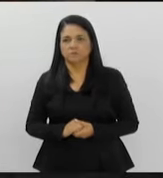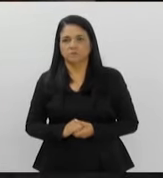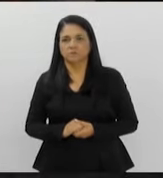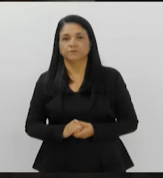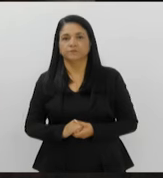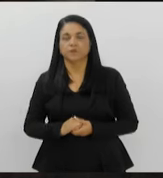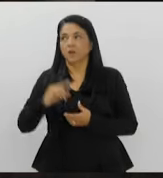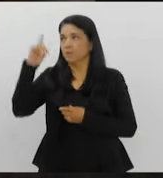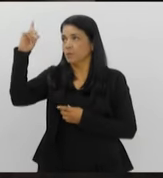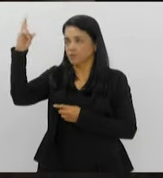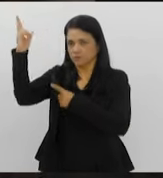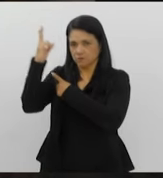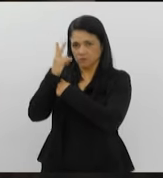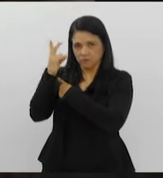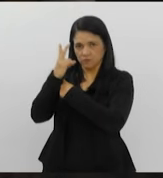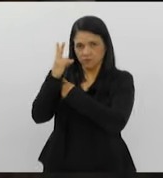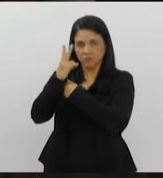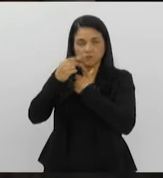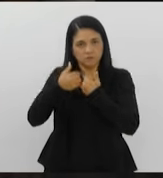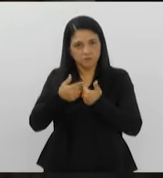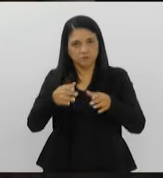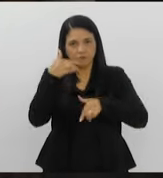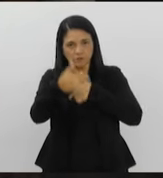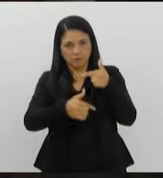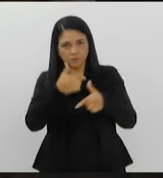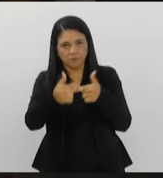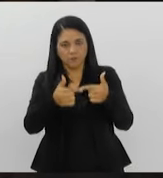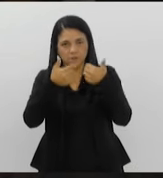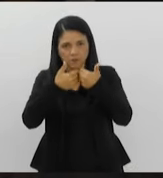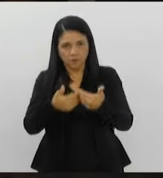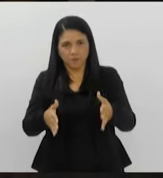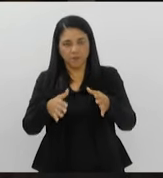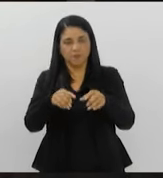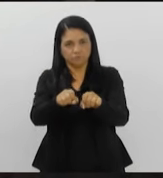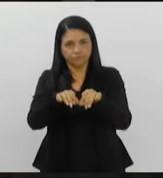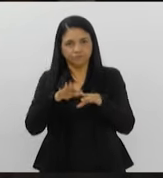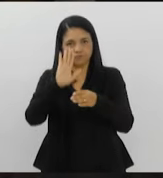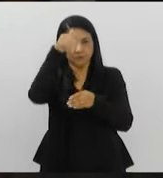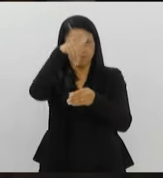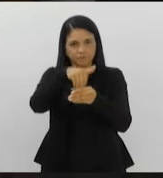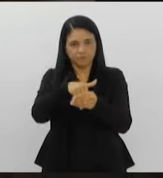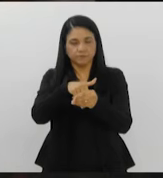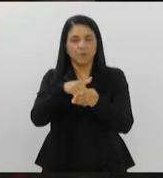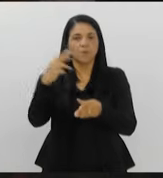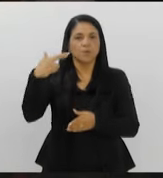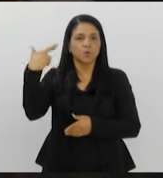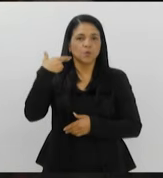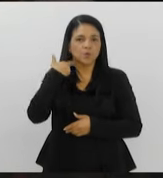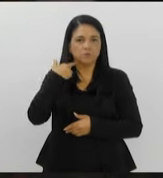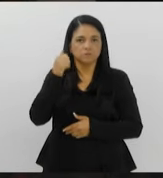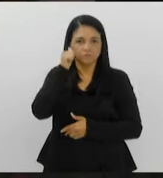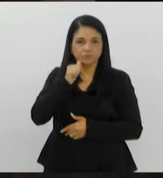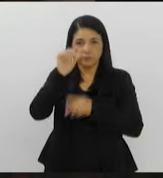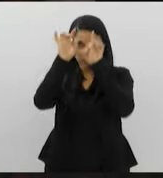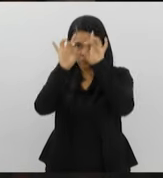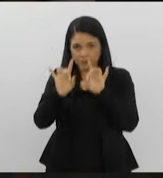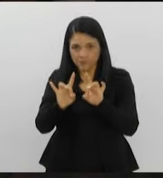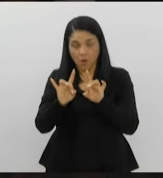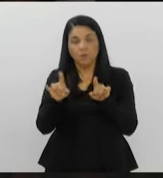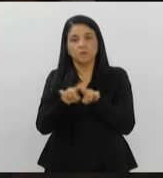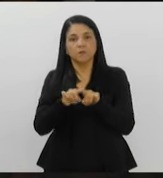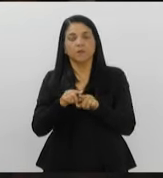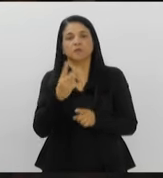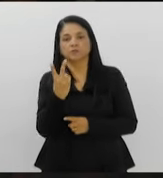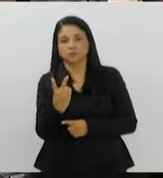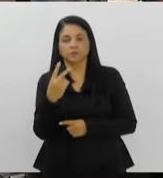Sob a proteção de Deus, iniciamos nosso trabalho. Está aberto o procedimento para eleição da procuradora especial e procuradoras